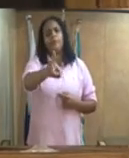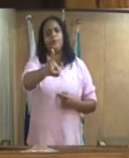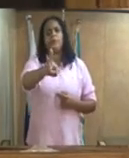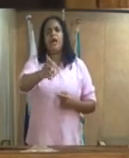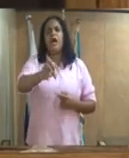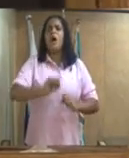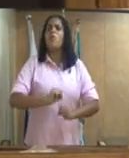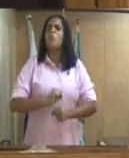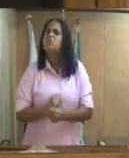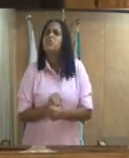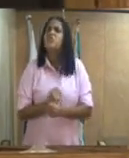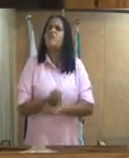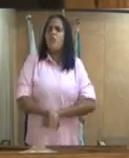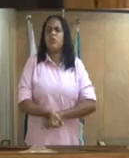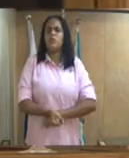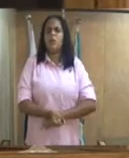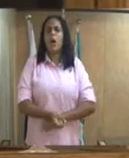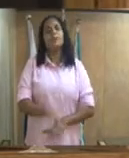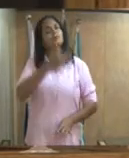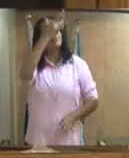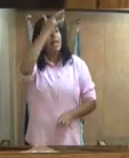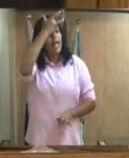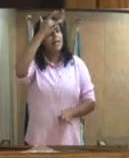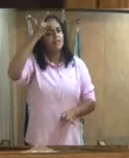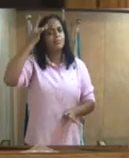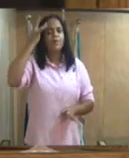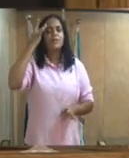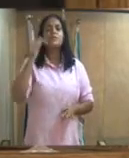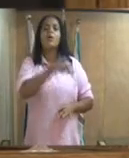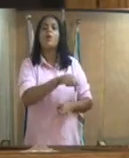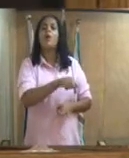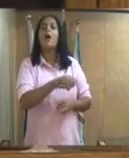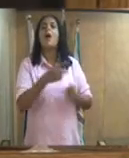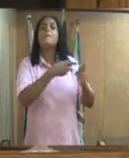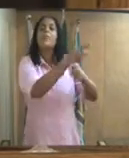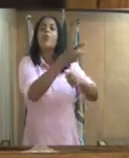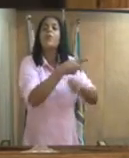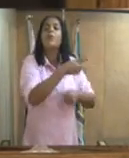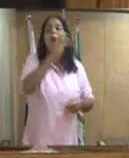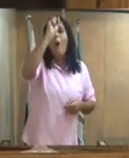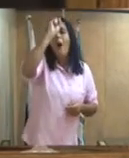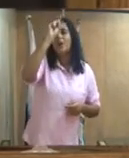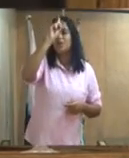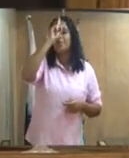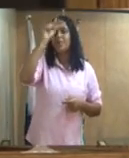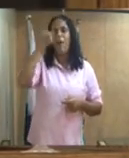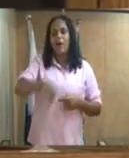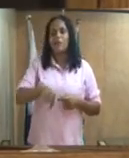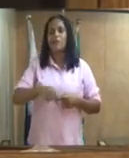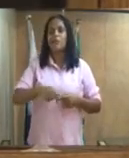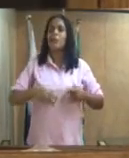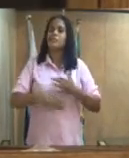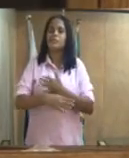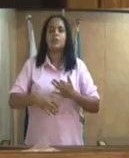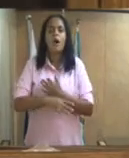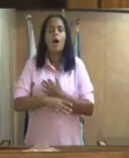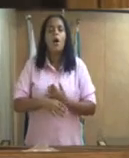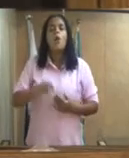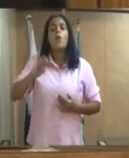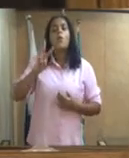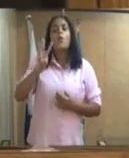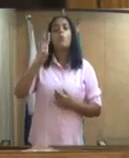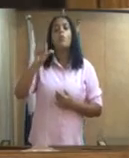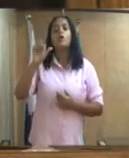luta das pessoas que buscam atendimento nessa cidade. E vejo que o prefeito Washington Reis,